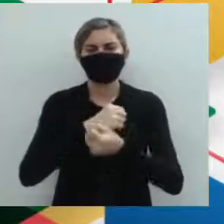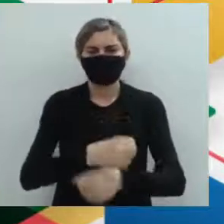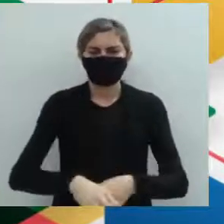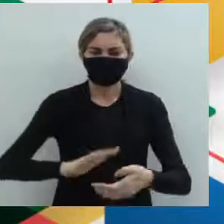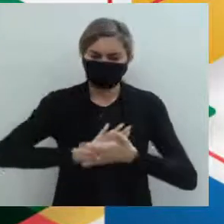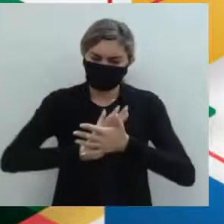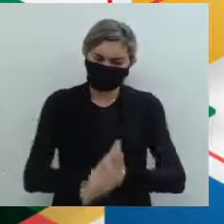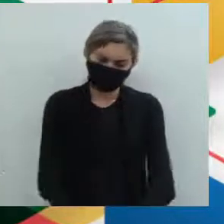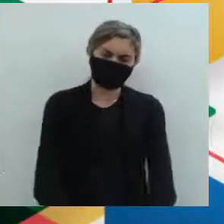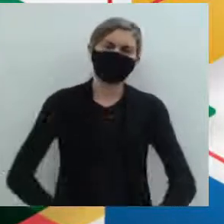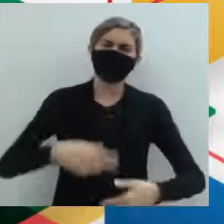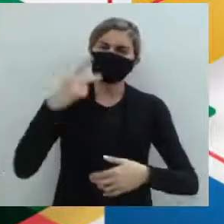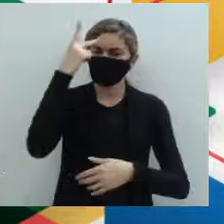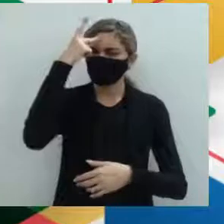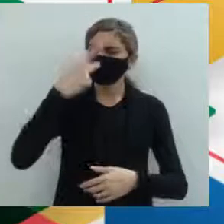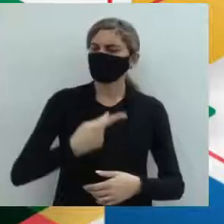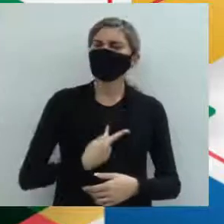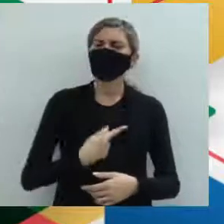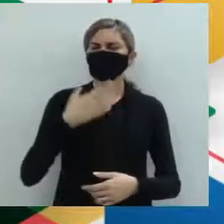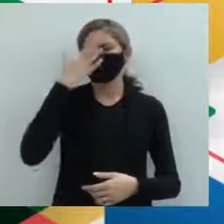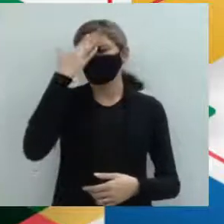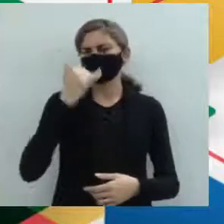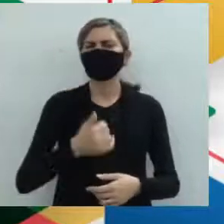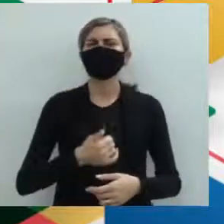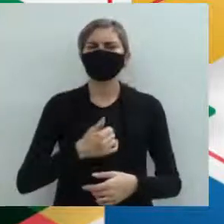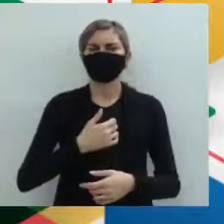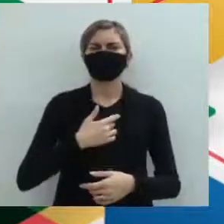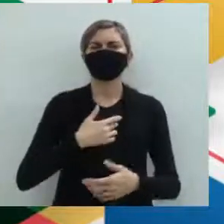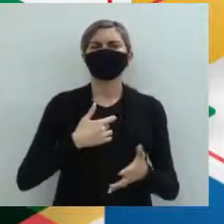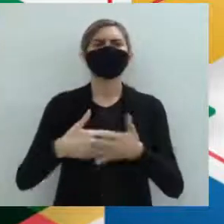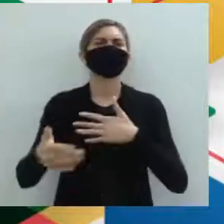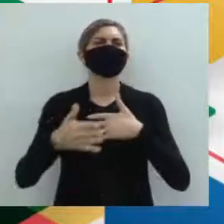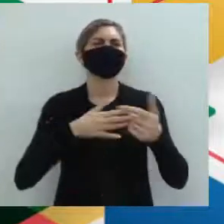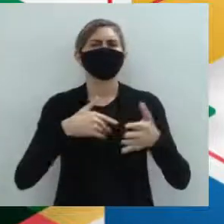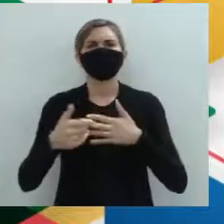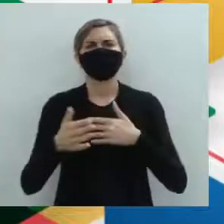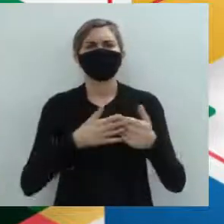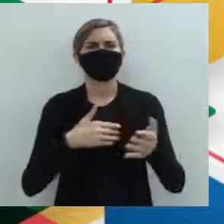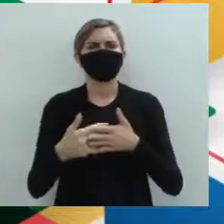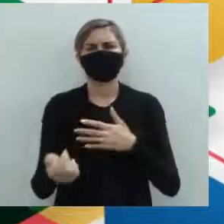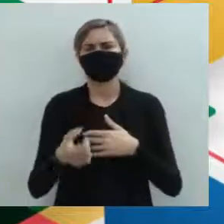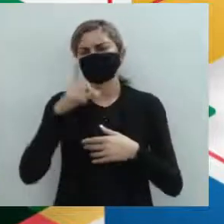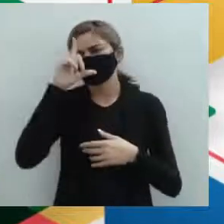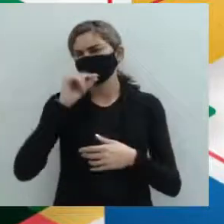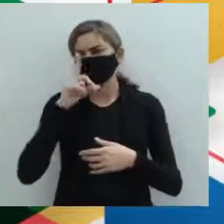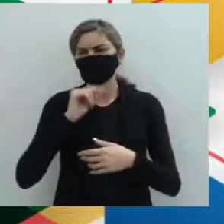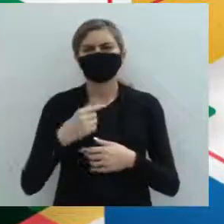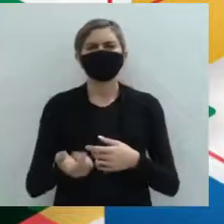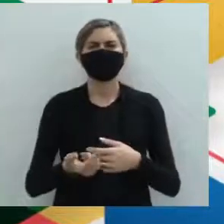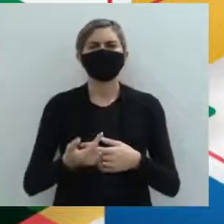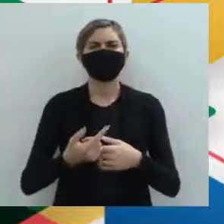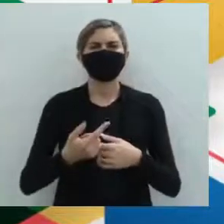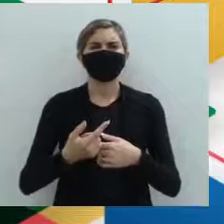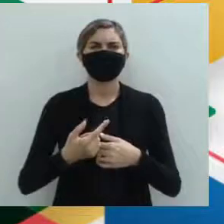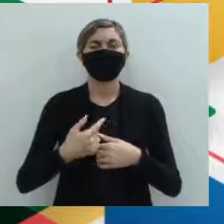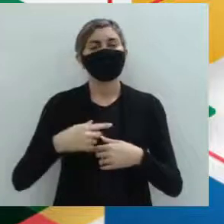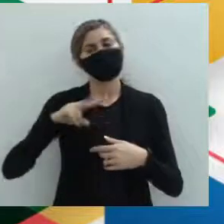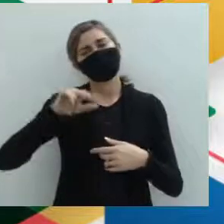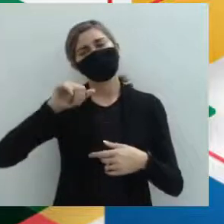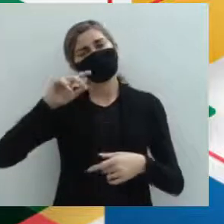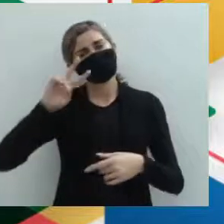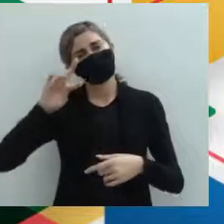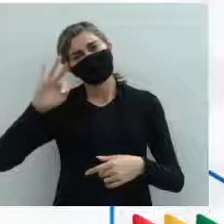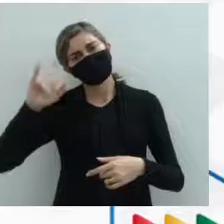si mesmo e que sabe deliberadamente, sem qualquer coerção estranha. É agressor e vítima ao